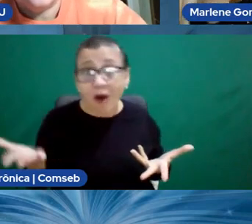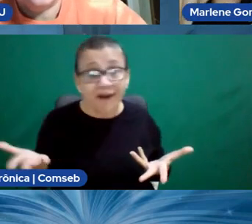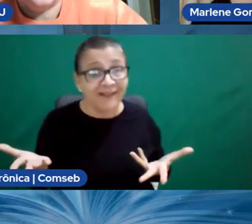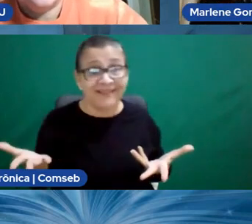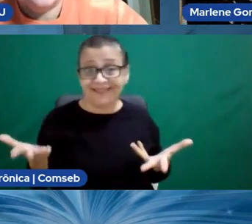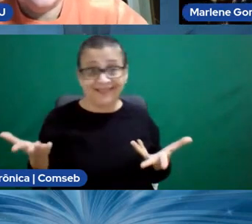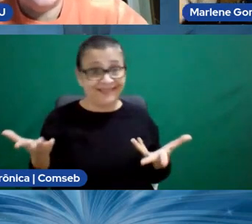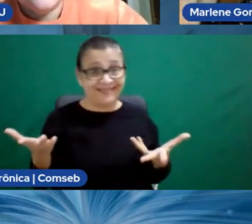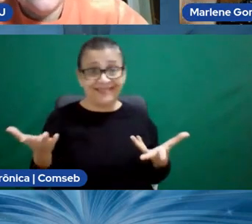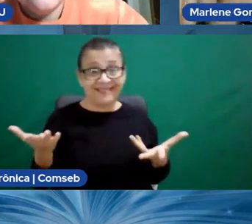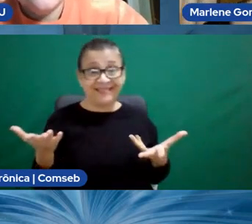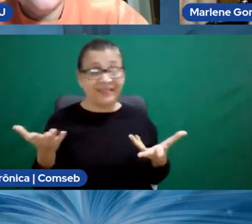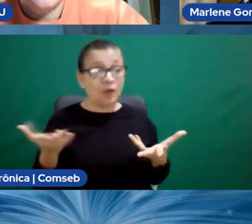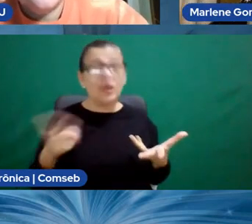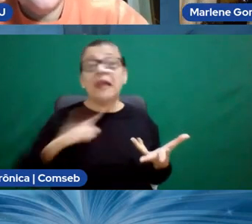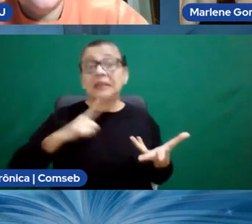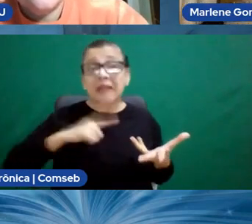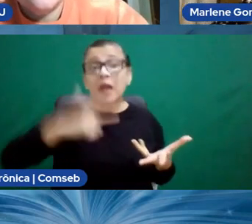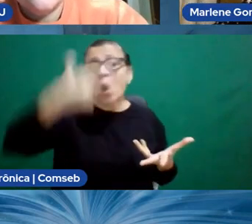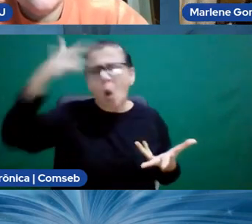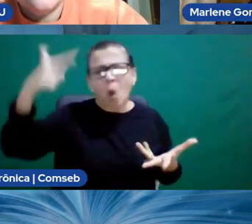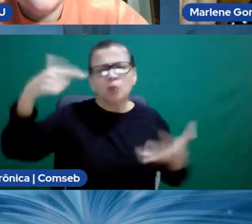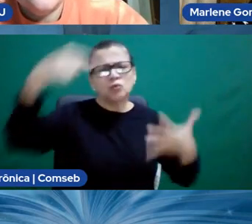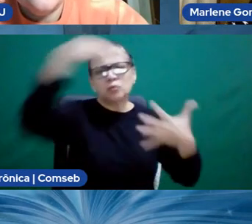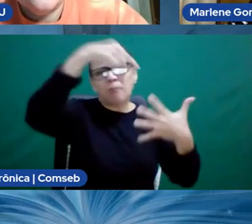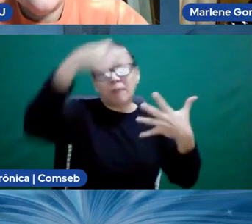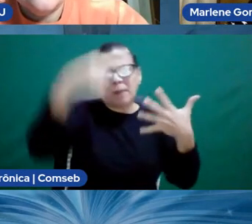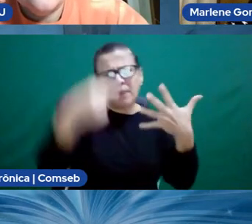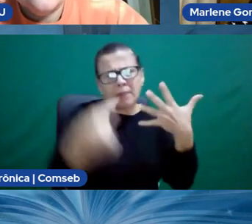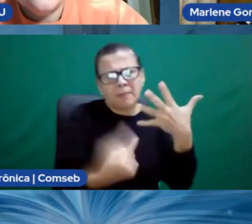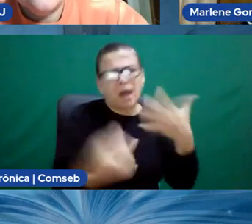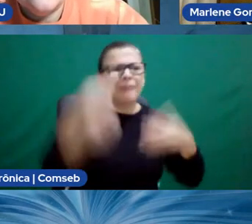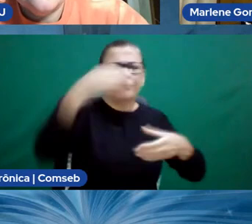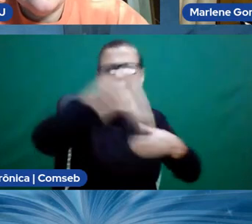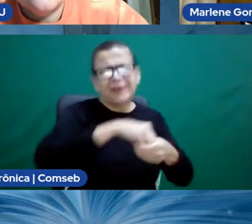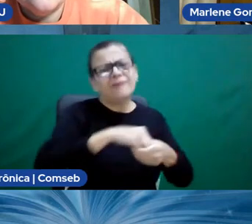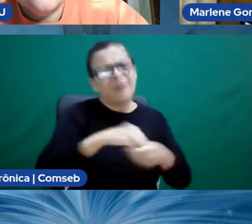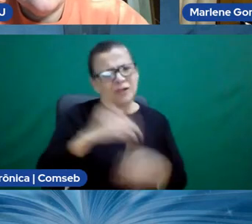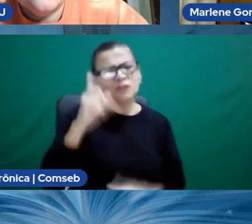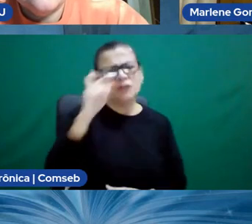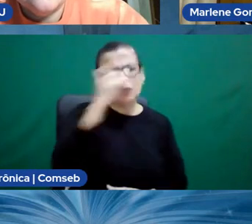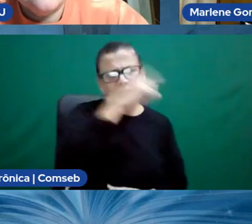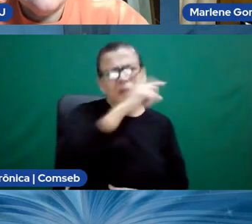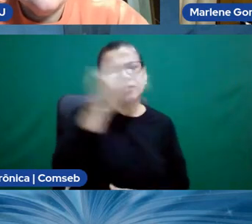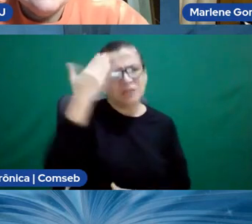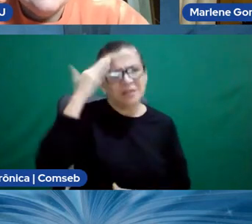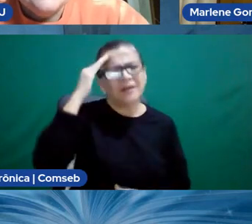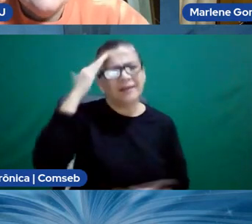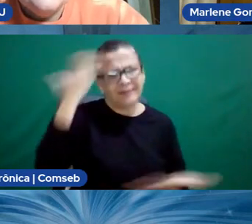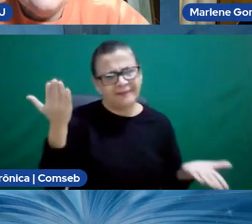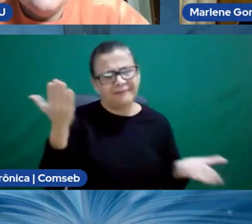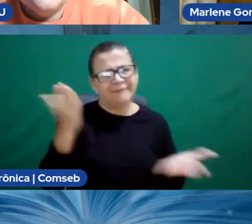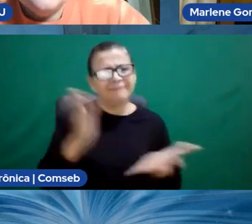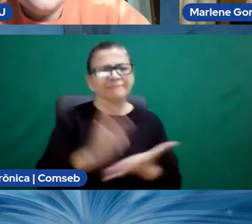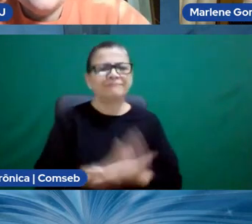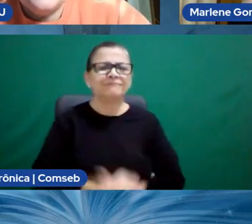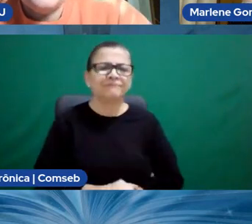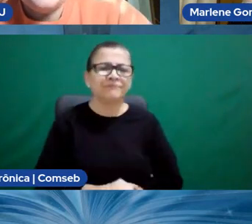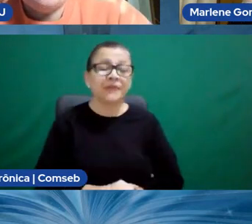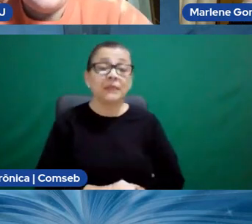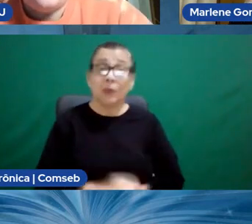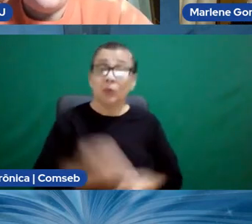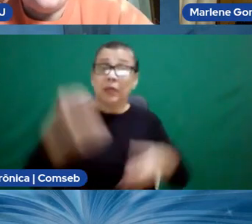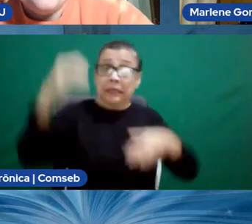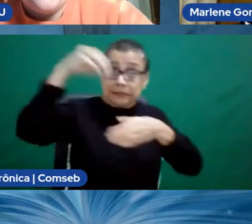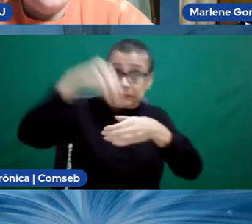consegue entender que tem outros elementos que a gente teve mais dificuldade de entender, de alcançar, né? Isso mesmo. Dentro desse